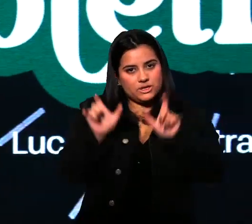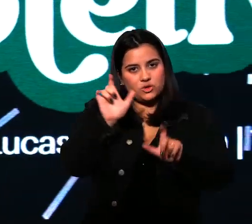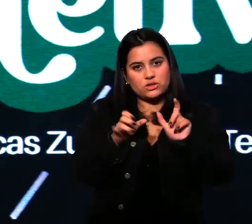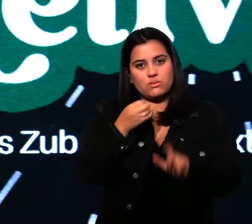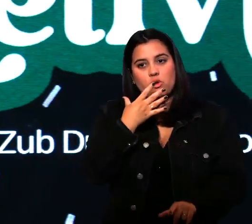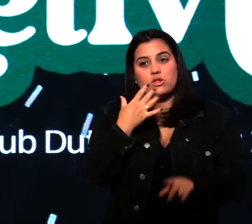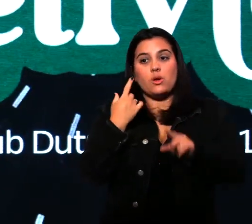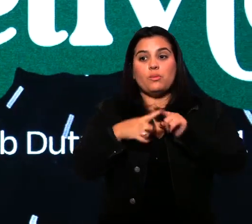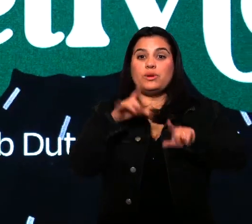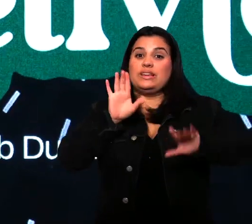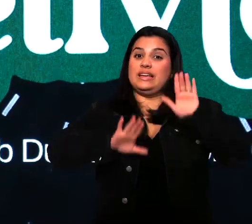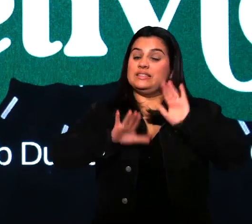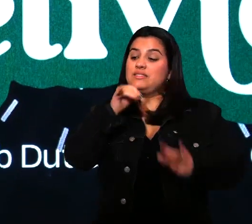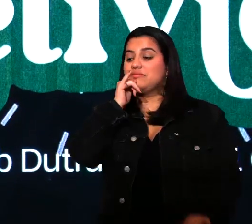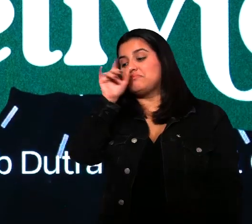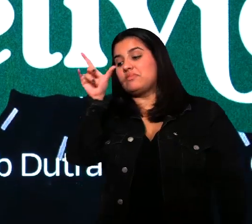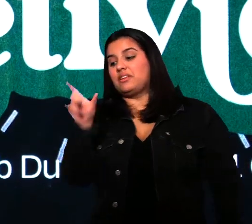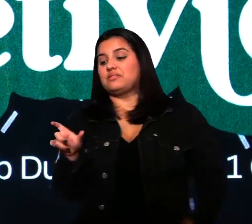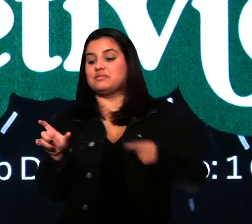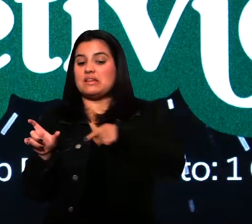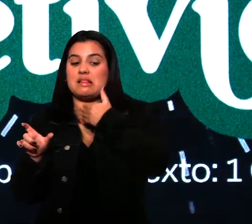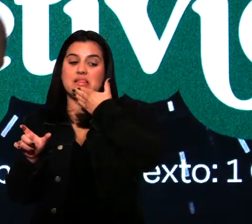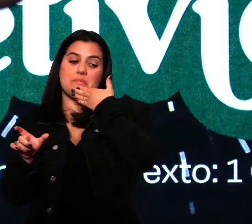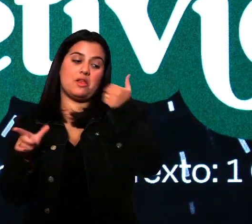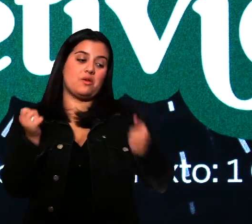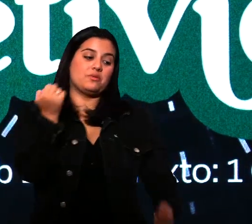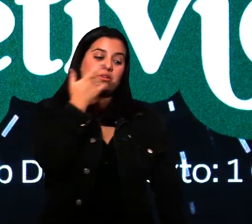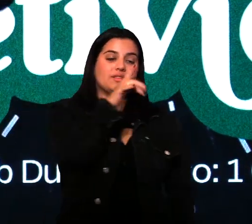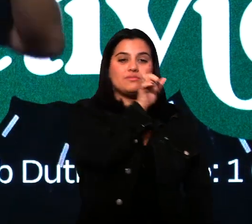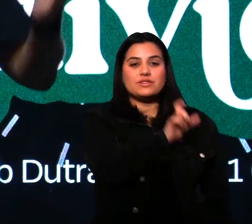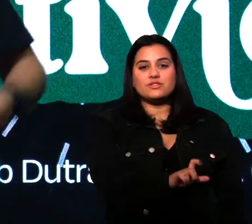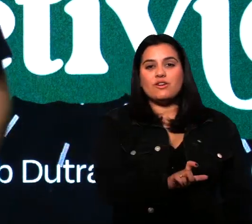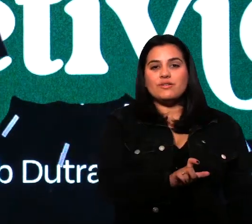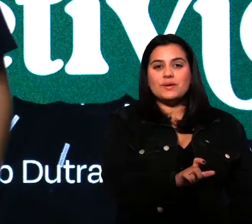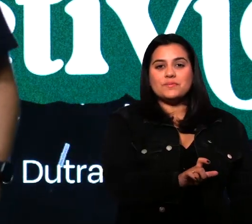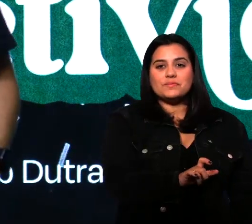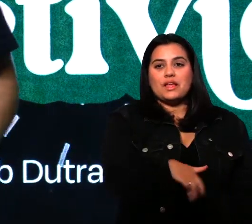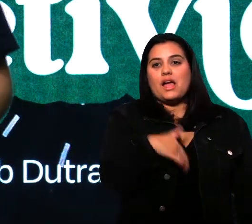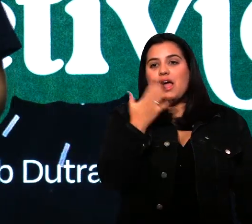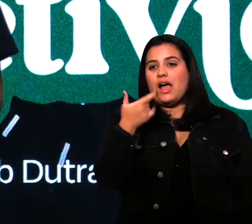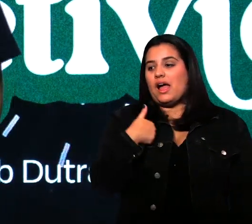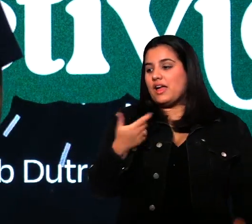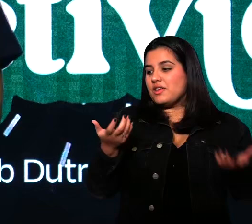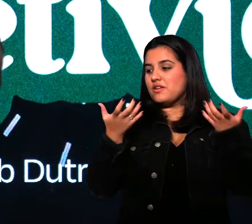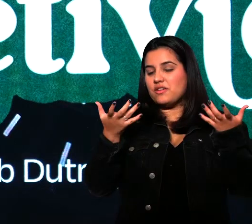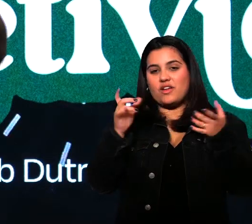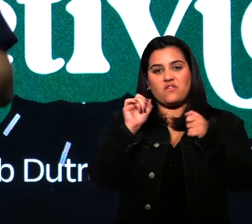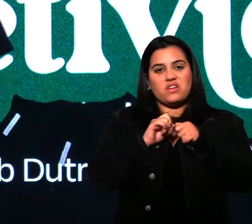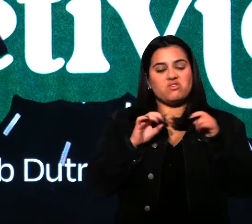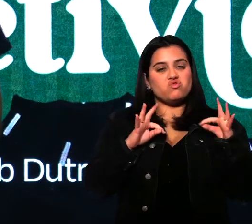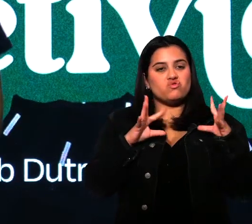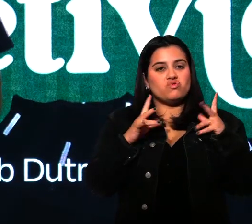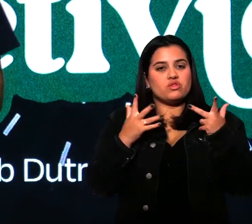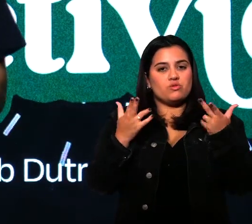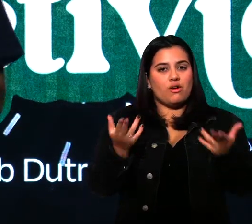estrelas querem brilhar mais do que as outras. E aí, todo mundo quer fazer o gol, mas ninguém quer ser o garçom que vai fazer o